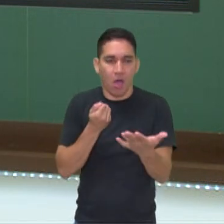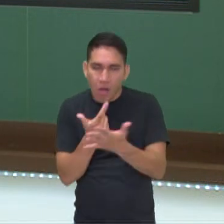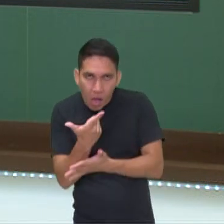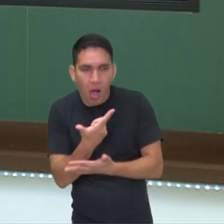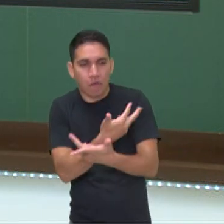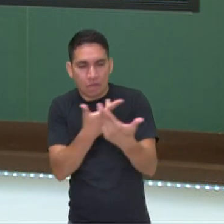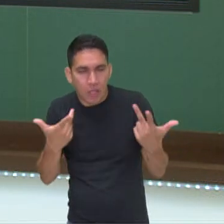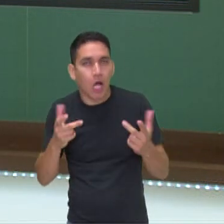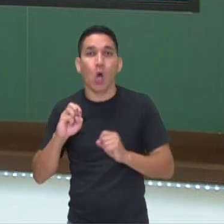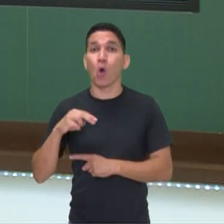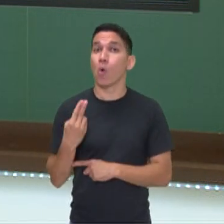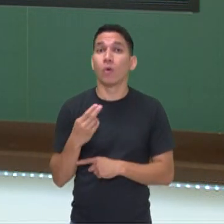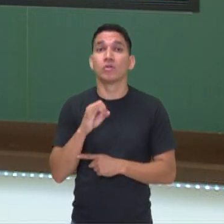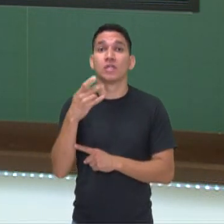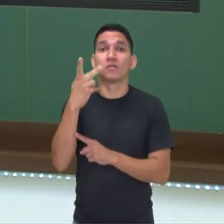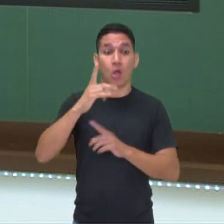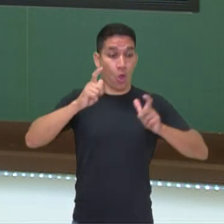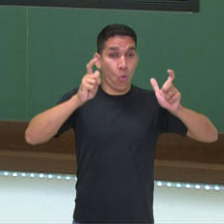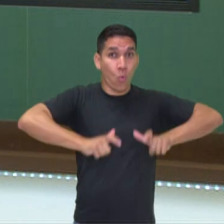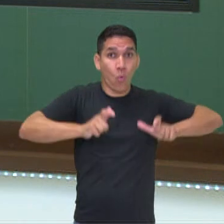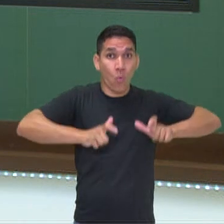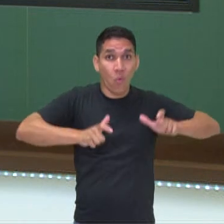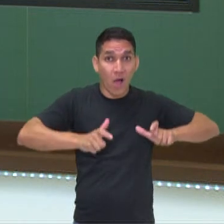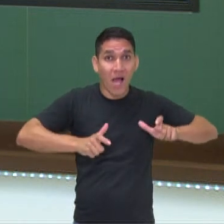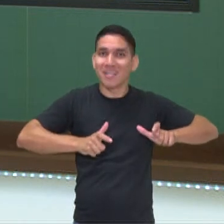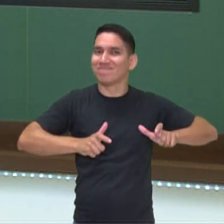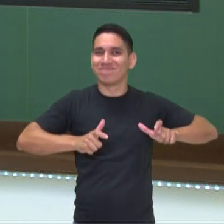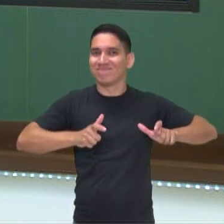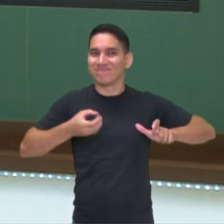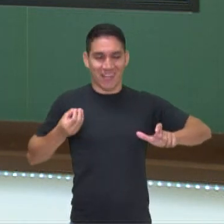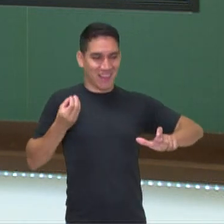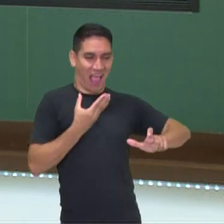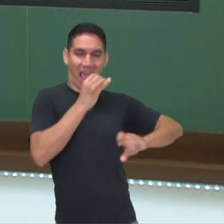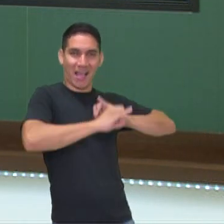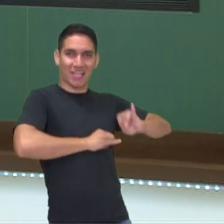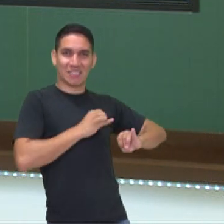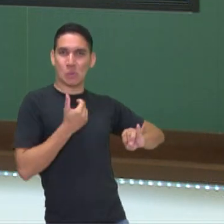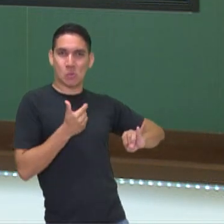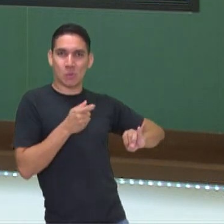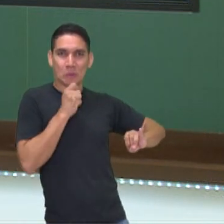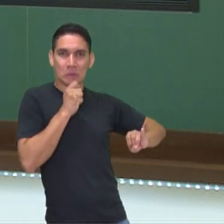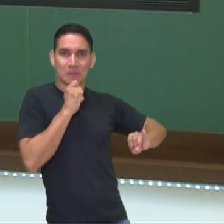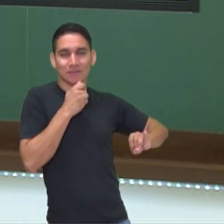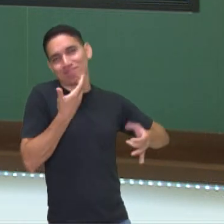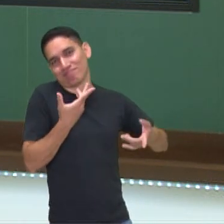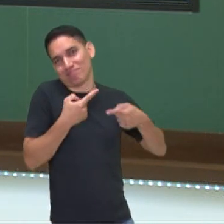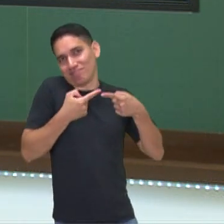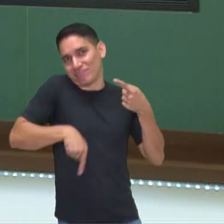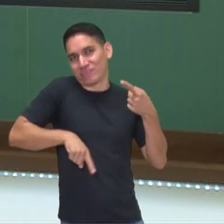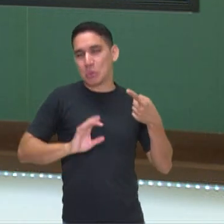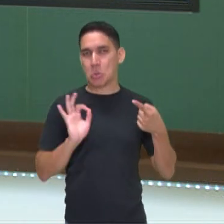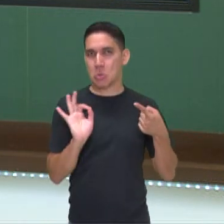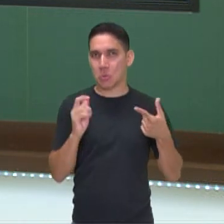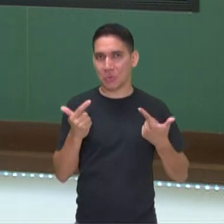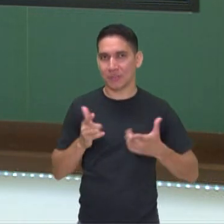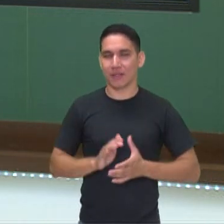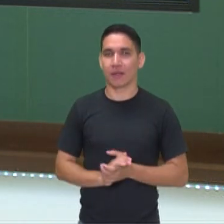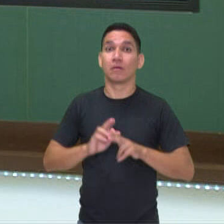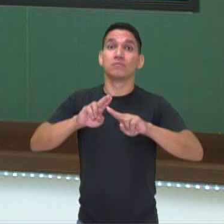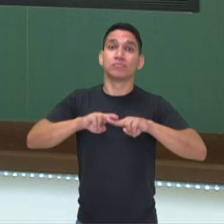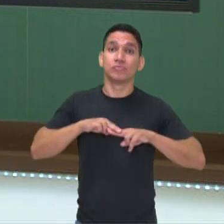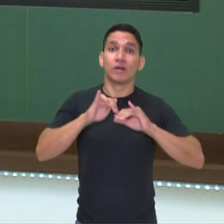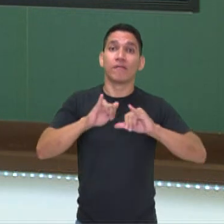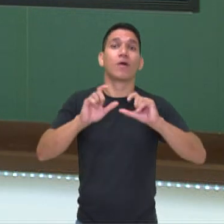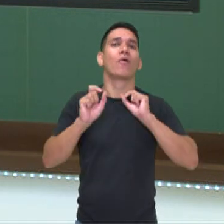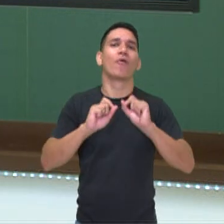capital, ou ainda, se a sua localidade não é atendida por esses serviços, você não vai tê-los. E é por isso que a gente tem que dizer